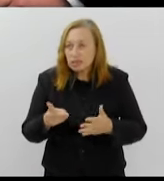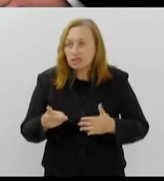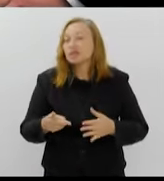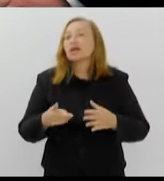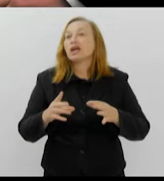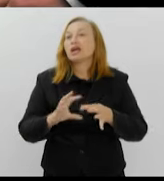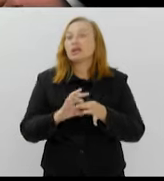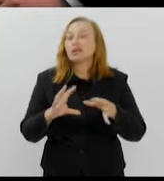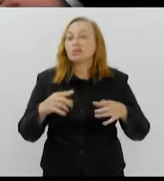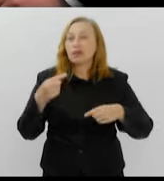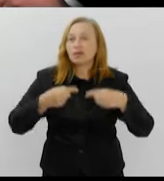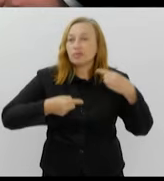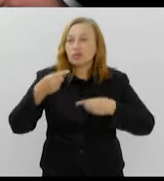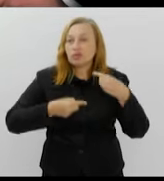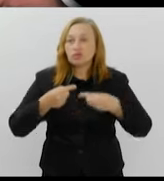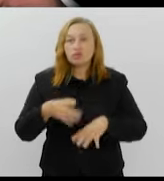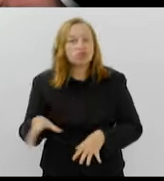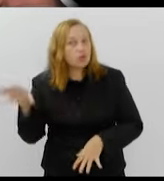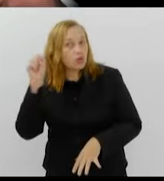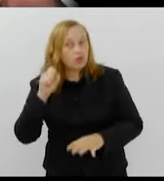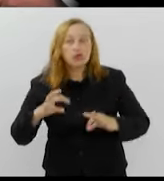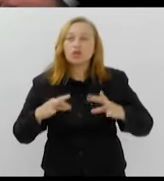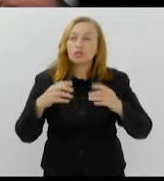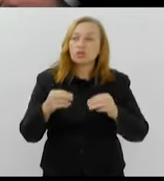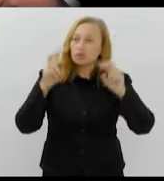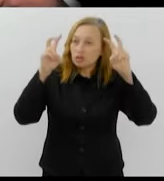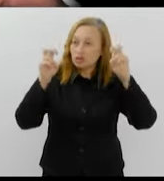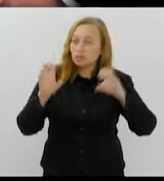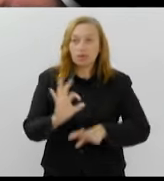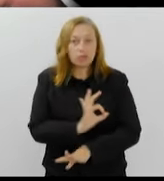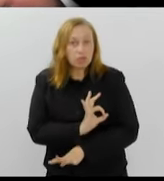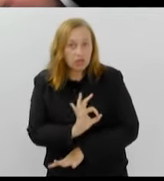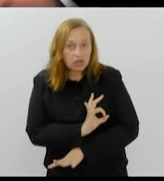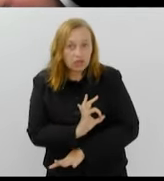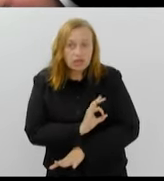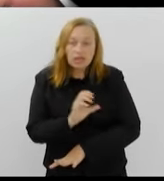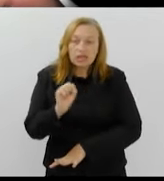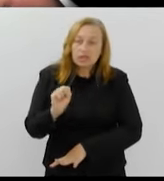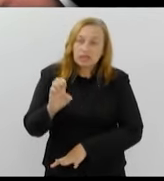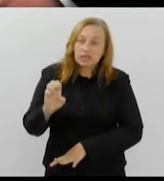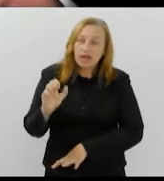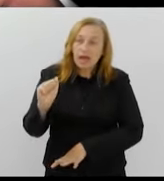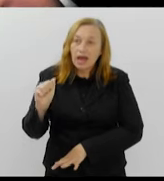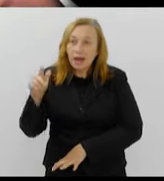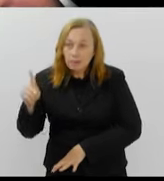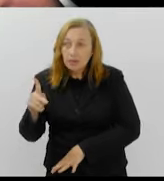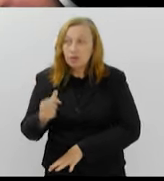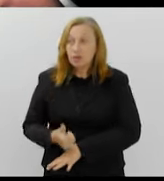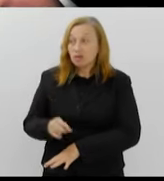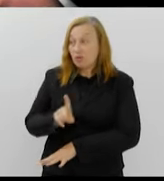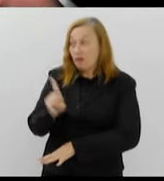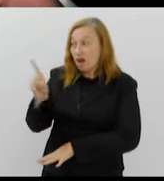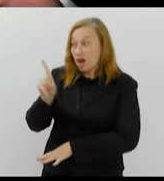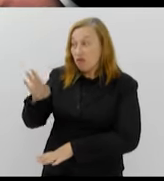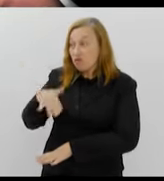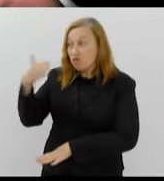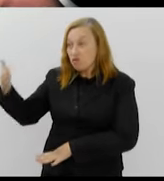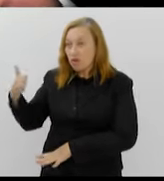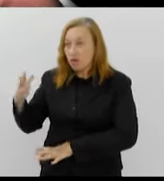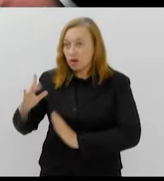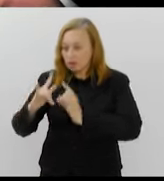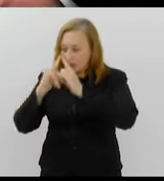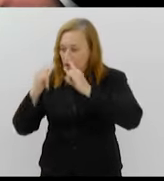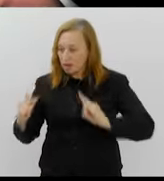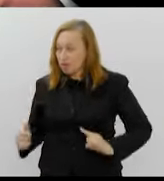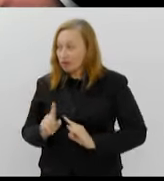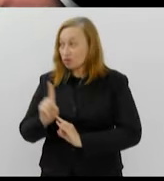a ouvir todos os casos é o caso da polícia é o caso da SEAP daqueles que estão acampados lá fora tô fazendo esforço junto